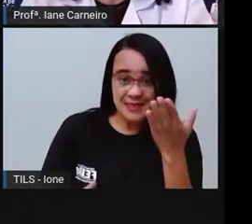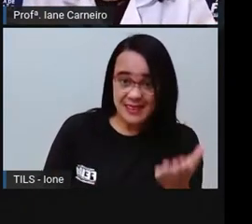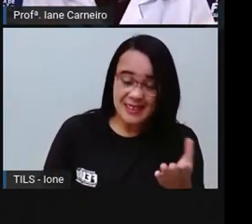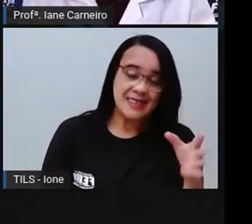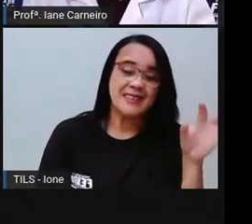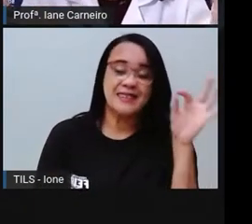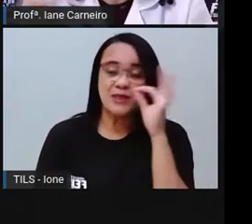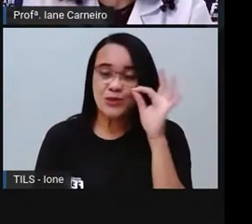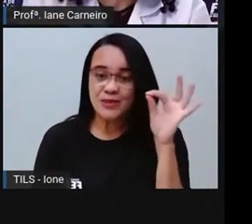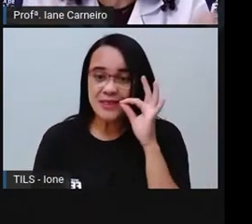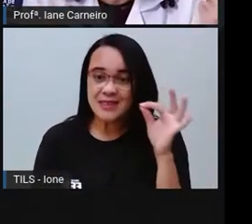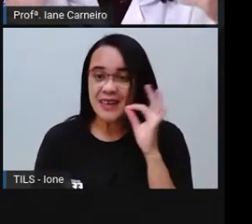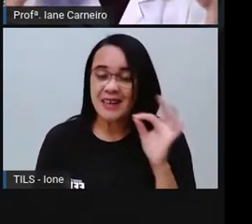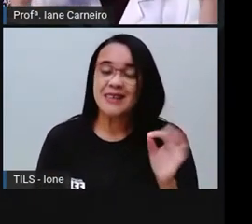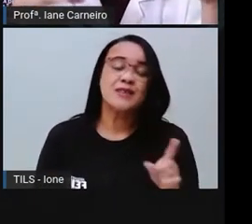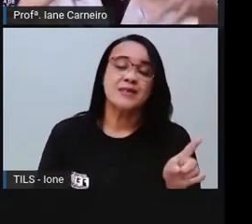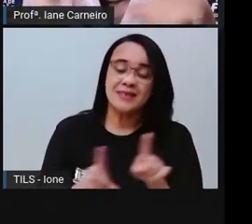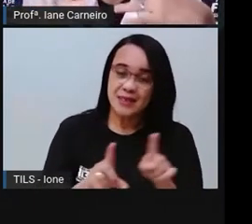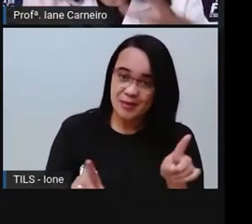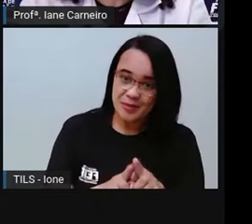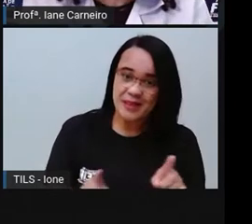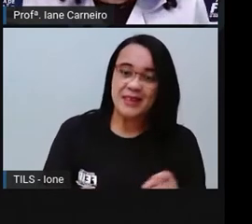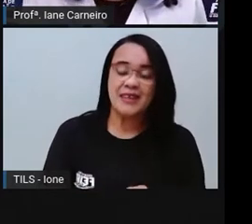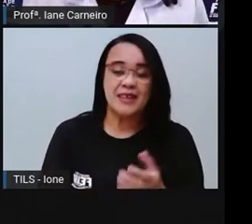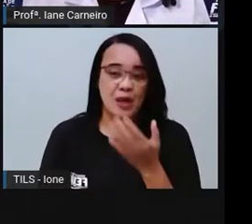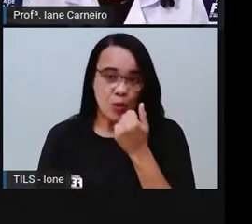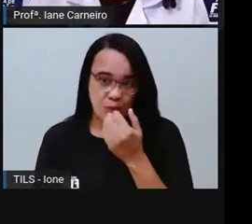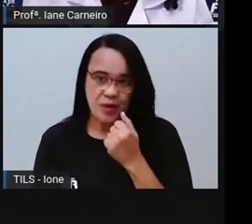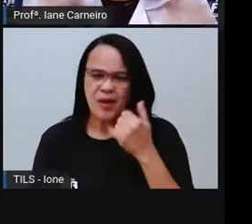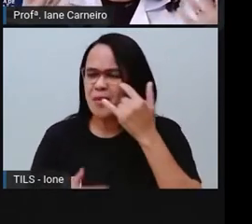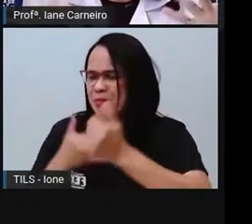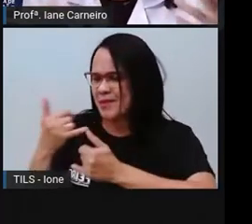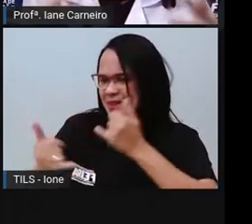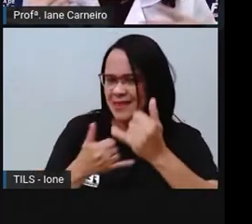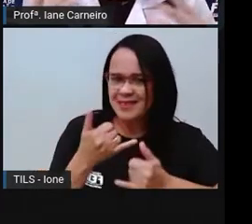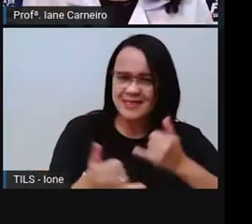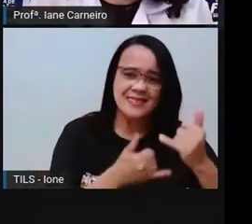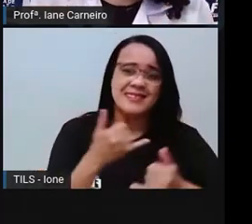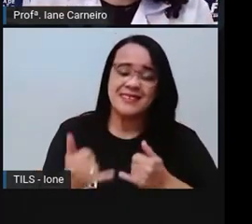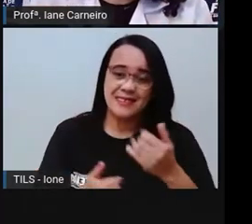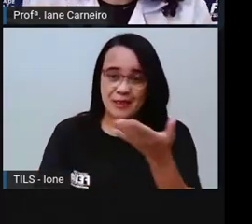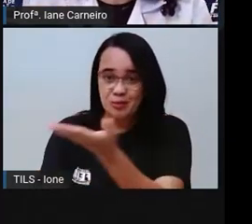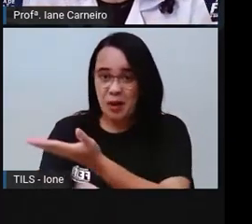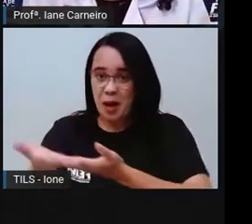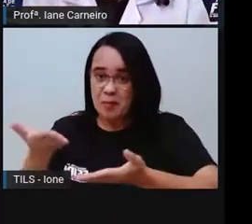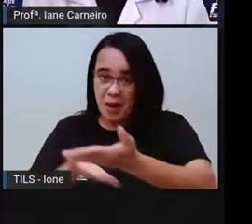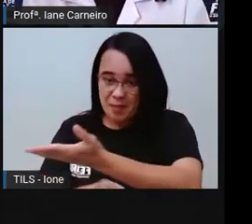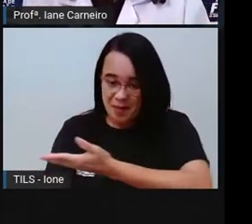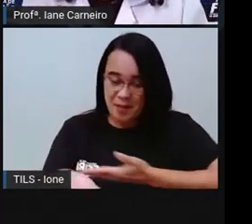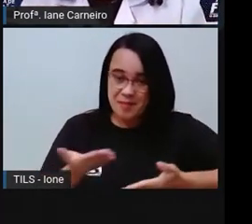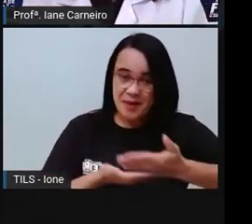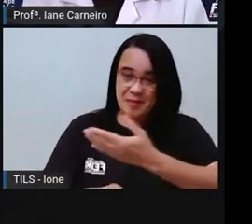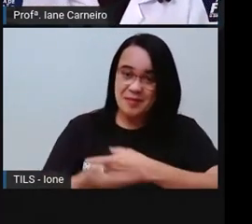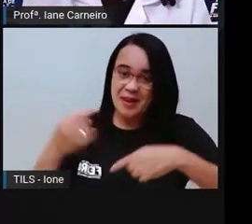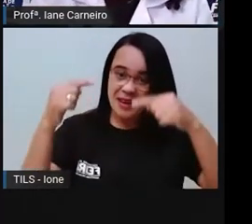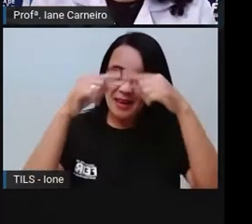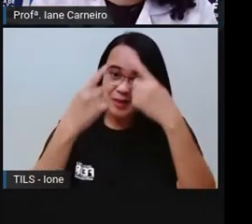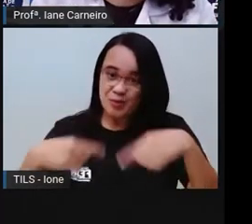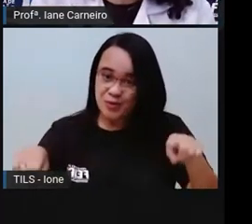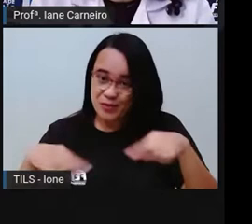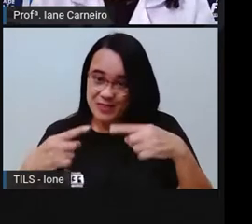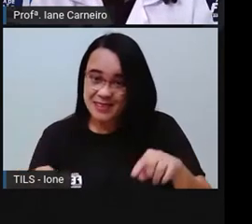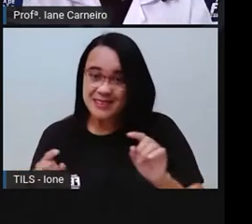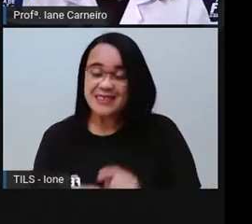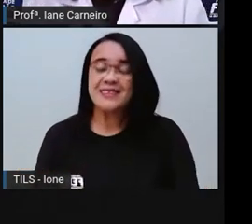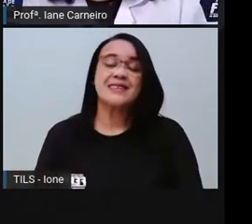cadê o toucinho que estava aqui o gato comeu Então faz uma brincadeira né para você interagir ímpar par anda e é passada de geração